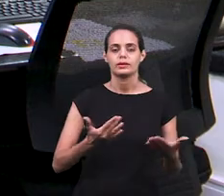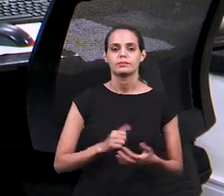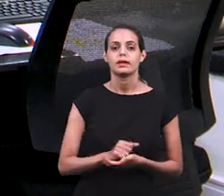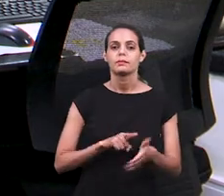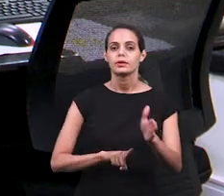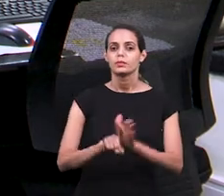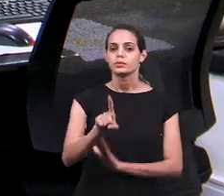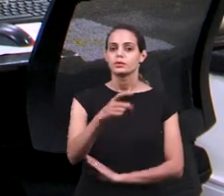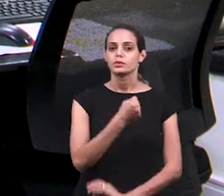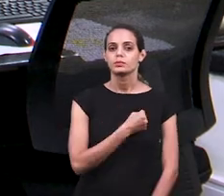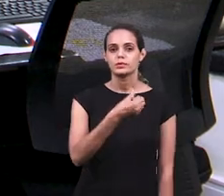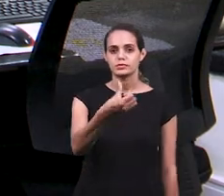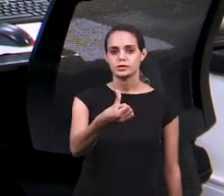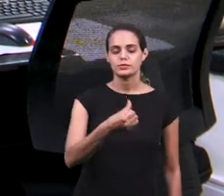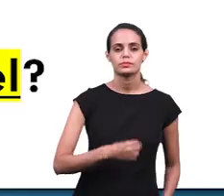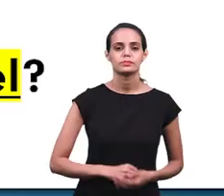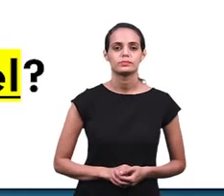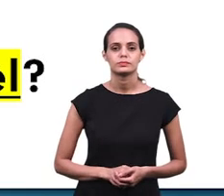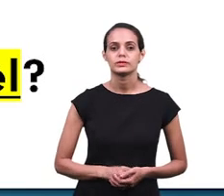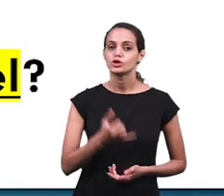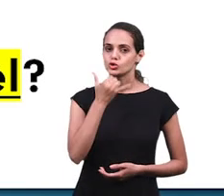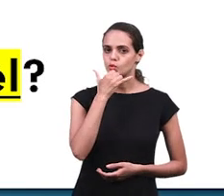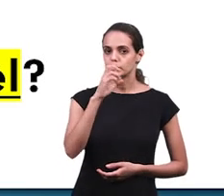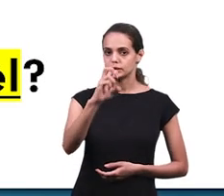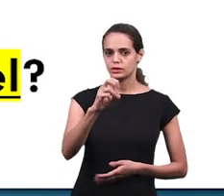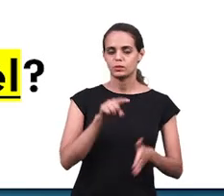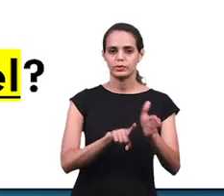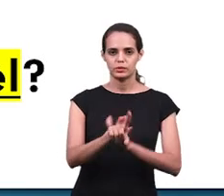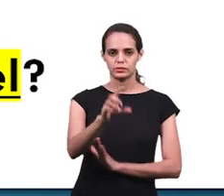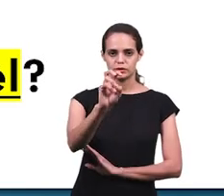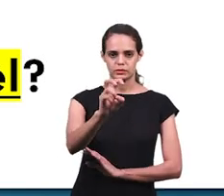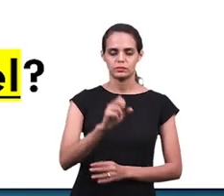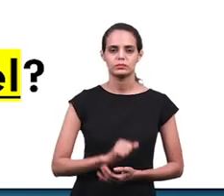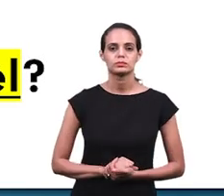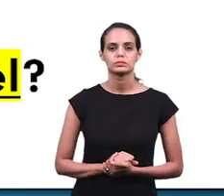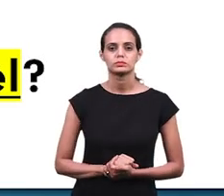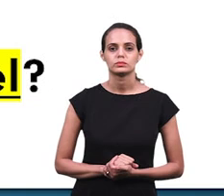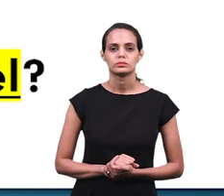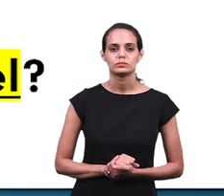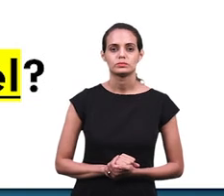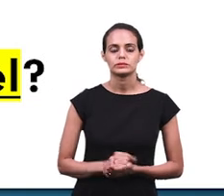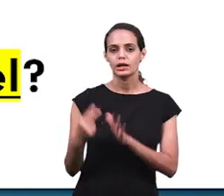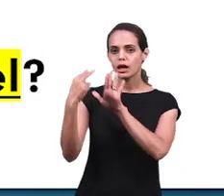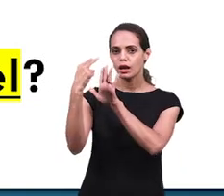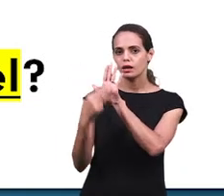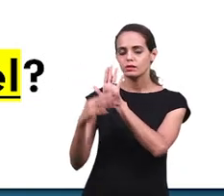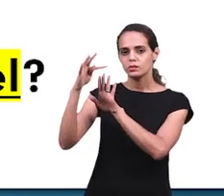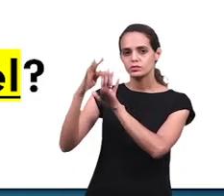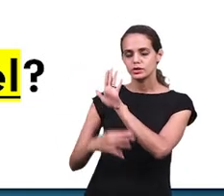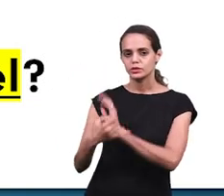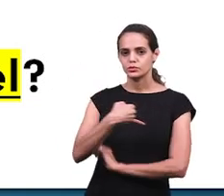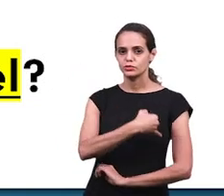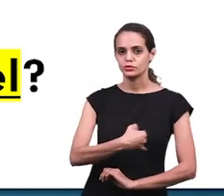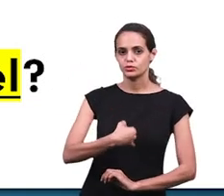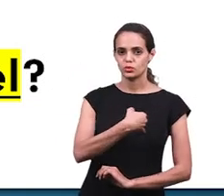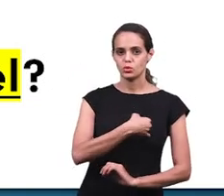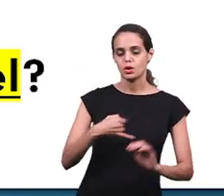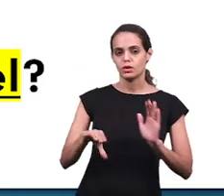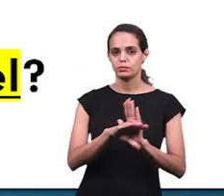primeira pergunta, que é a número 5. E a pergunta número 5 diz assim: leia os textos de